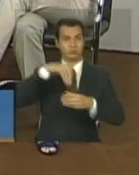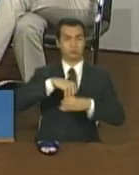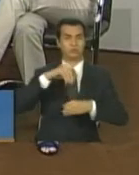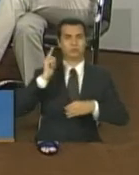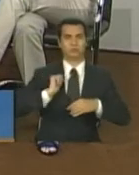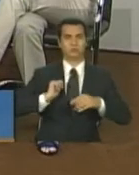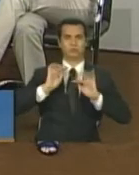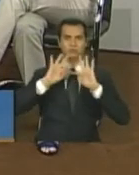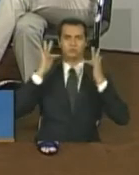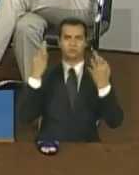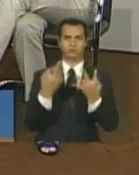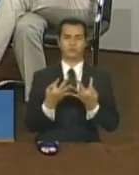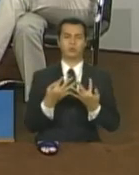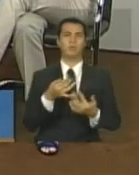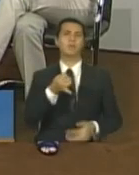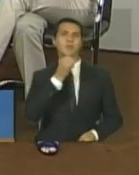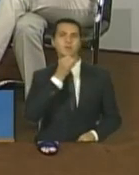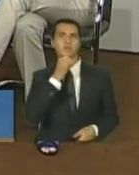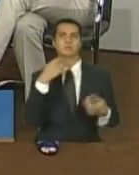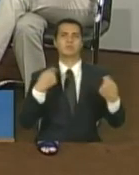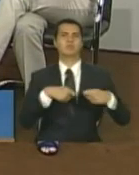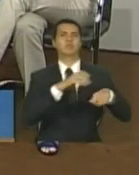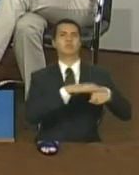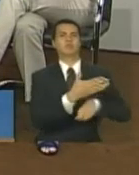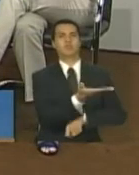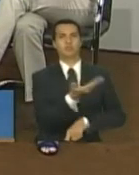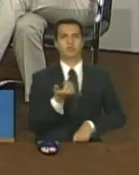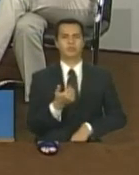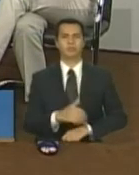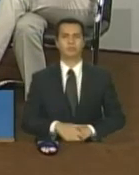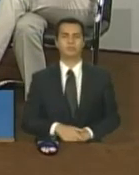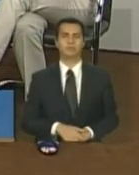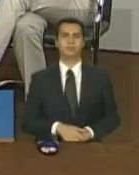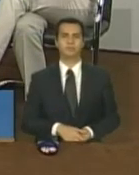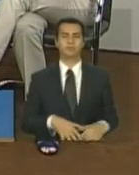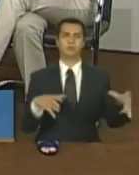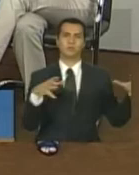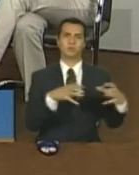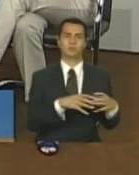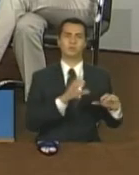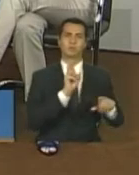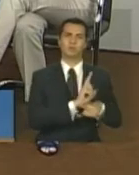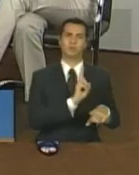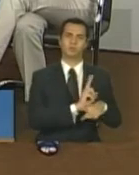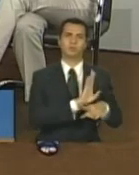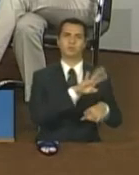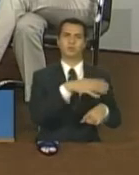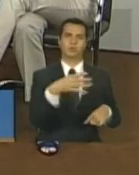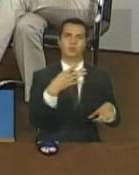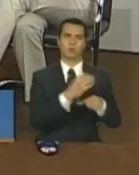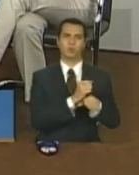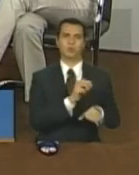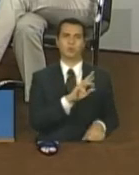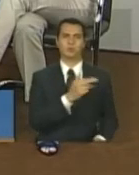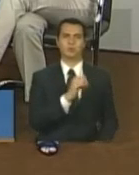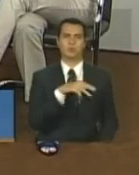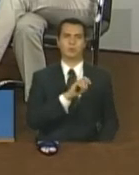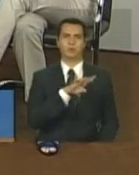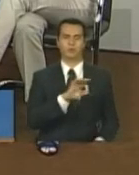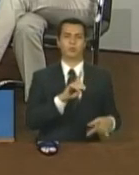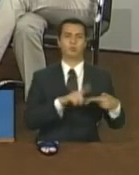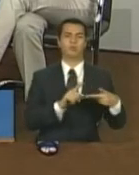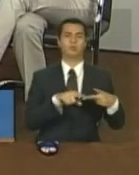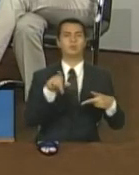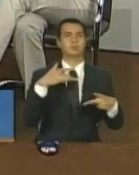Bolsa Família e precisa chamar por exemplo lá o a água que cuida do orçamento eu preciso que chamar a área que cuida da